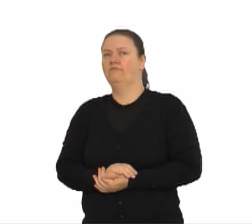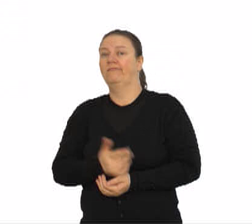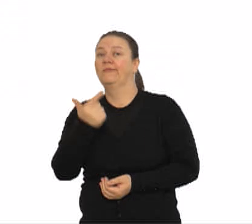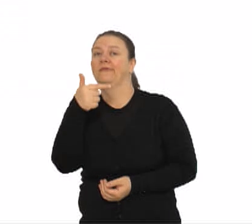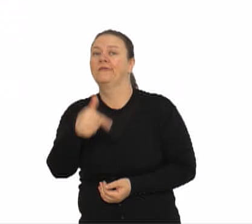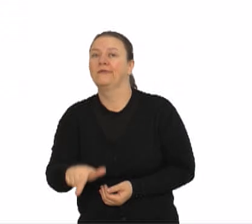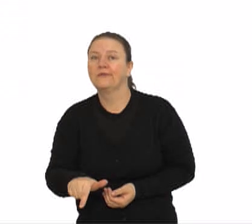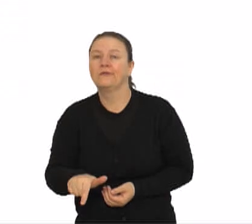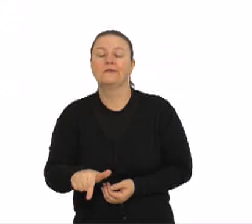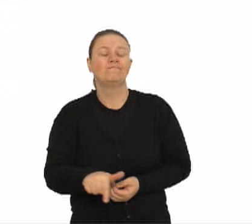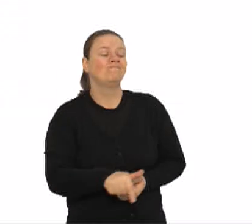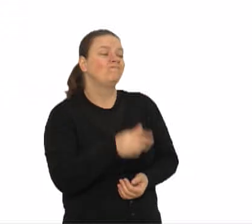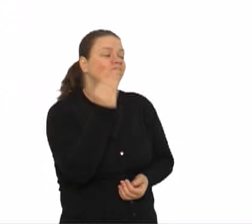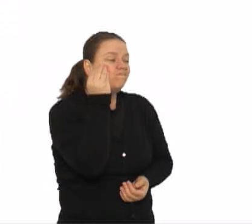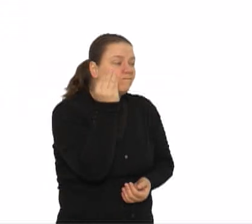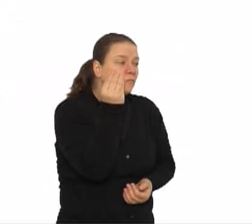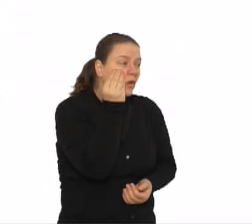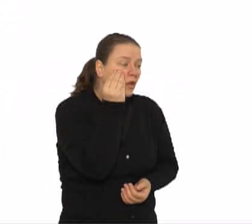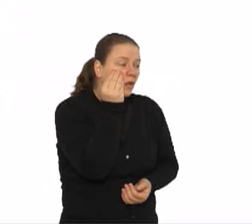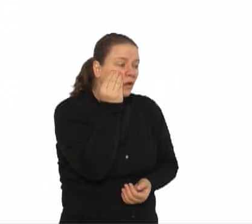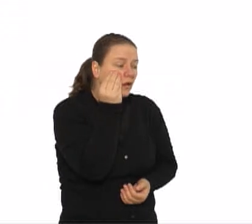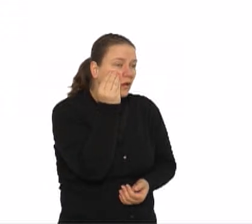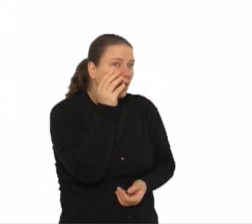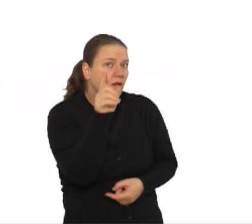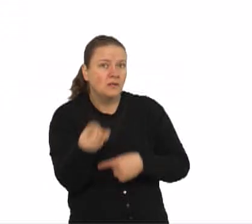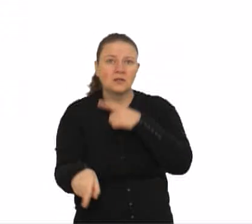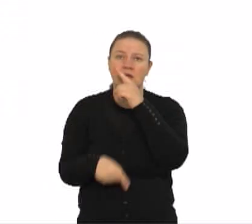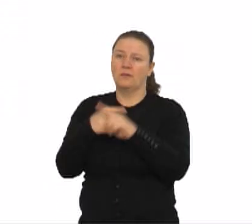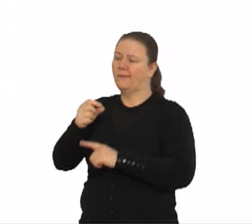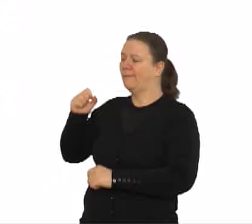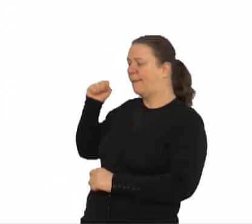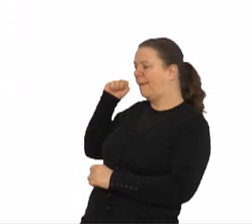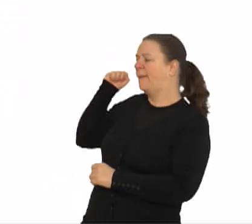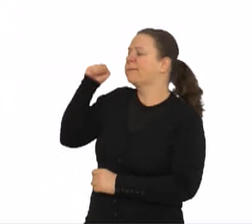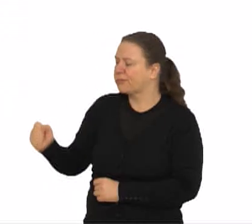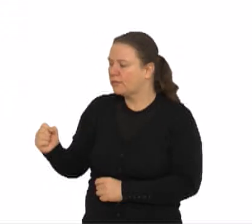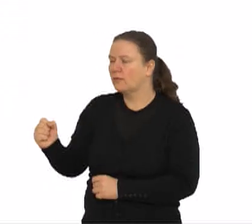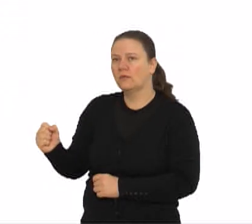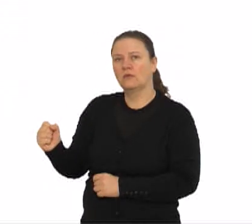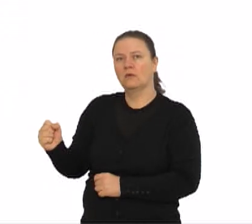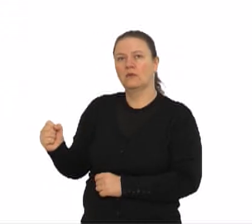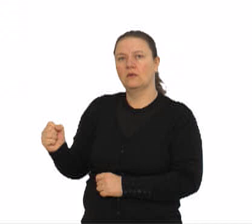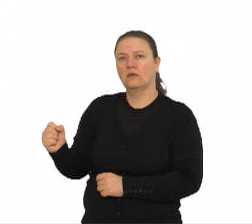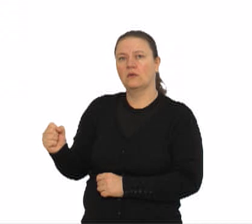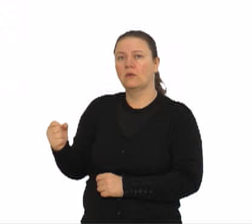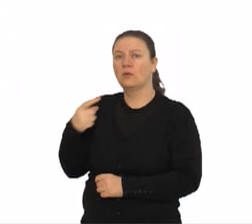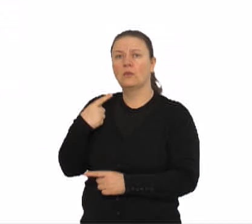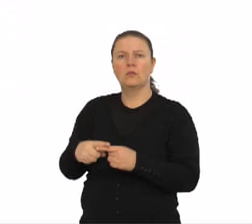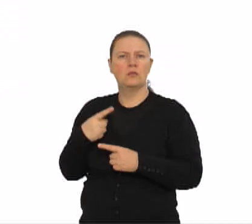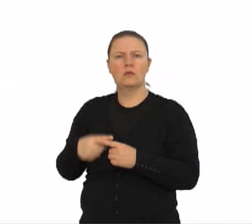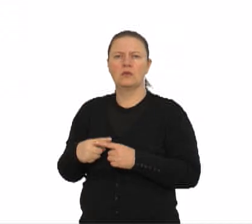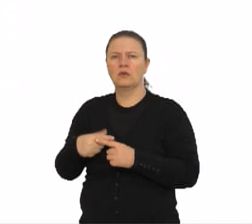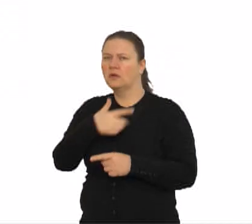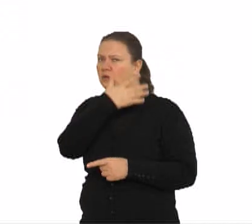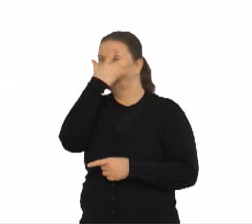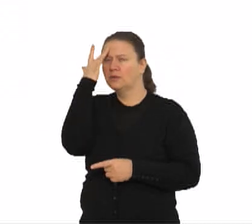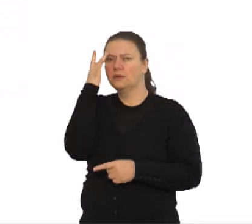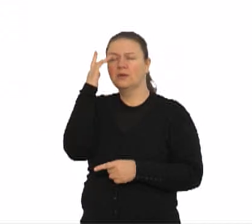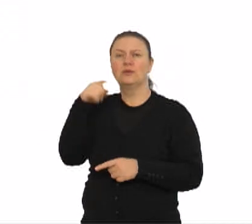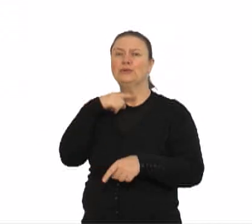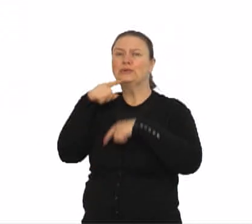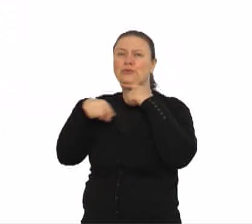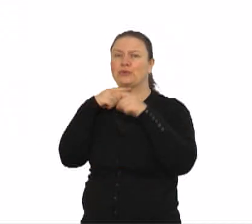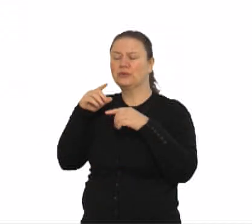ele insistindo, acabam matando esse prisioneiro, porque as pessoas não conseguem sair